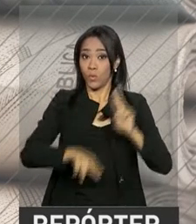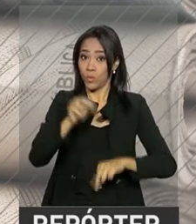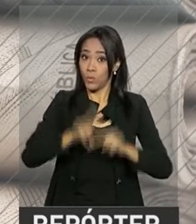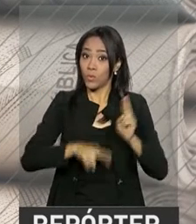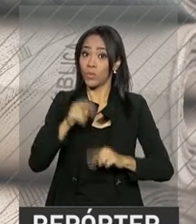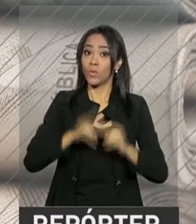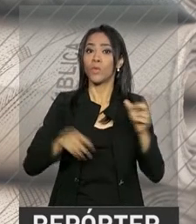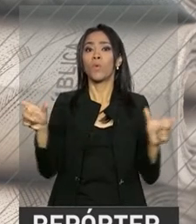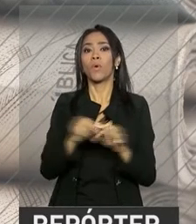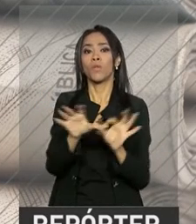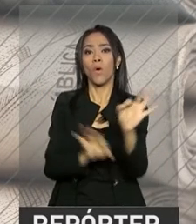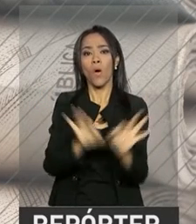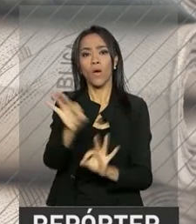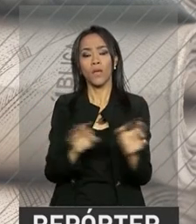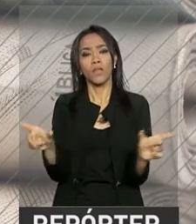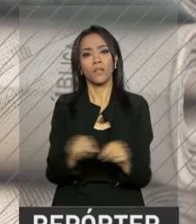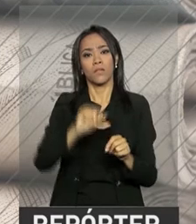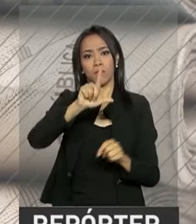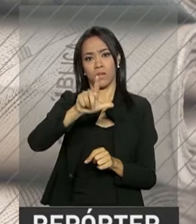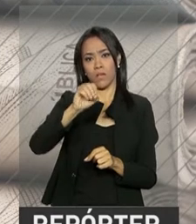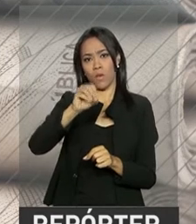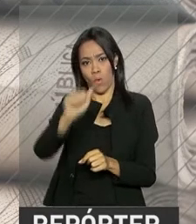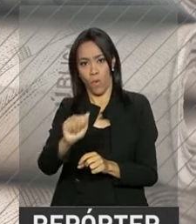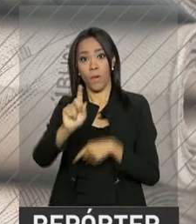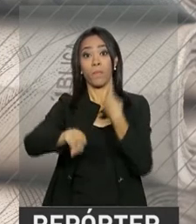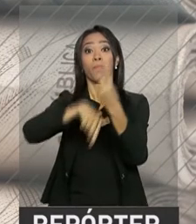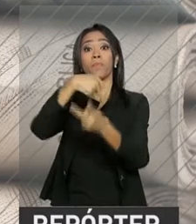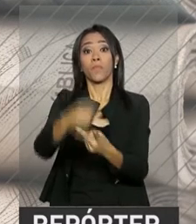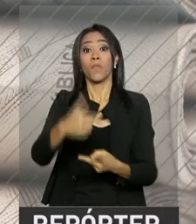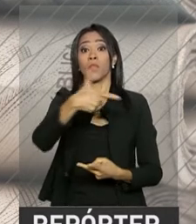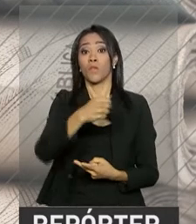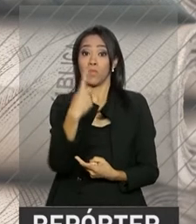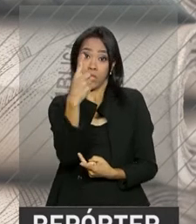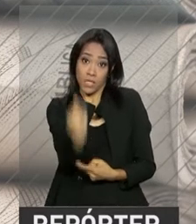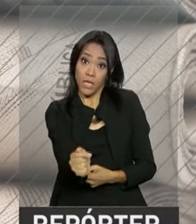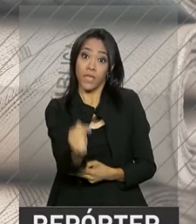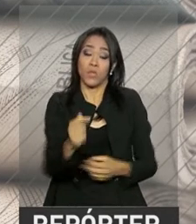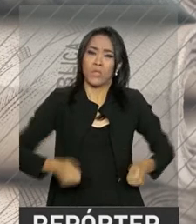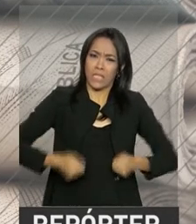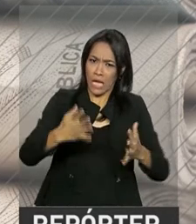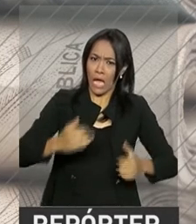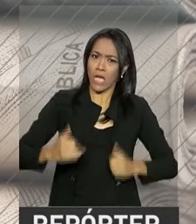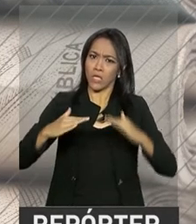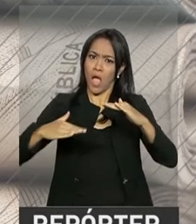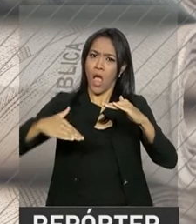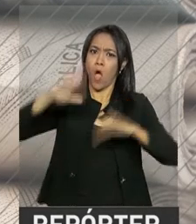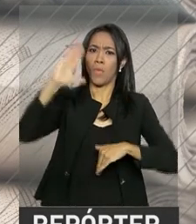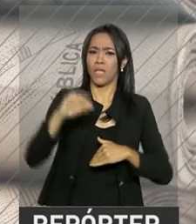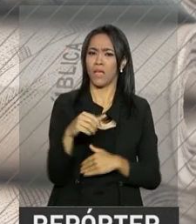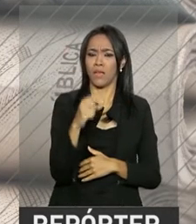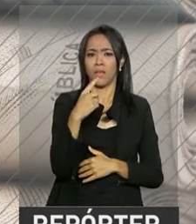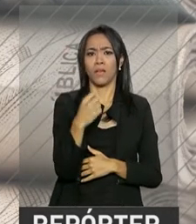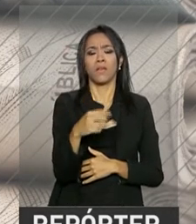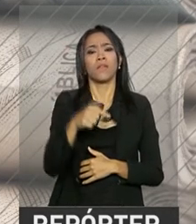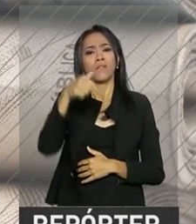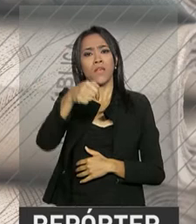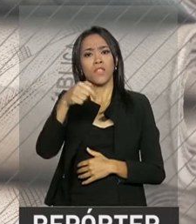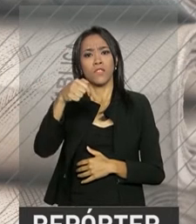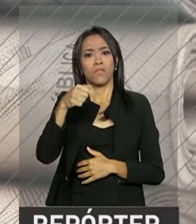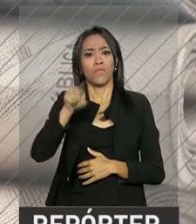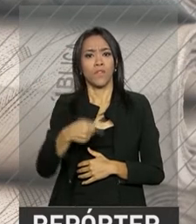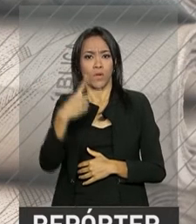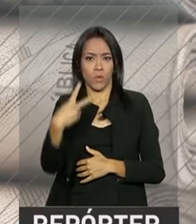lei orçamentária para o ano seguinte. Em 2017, as despesas não poderão crescer mais do que